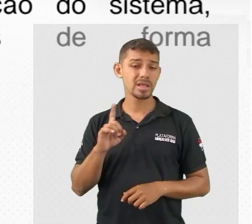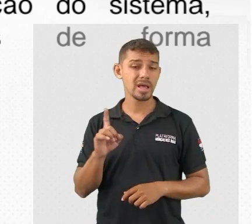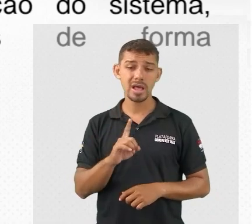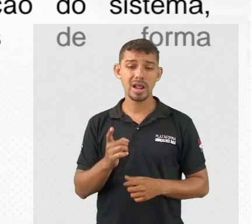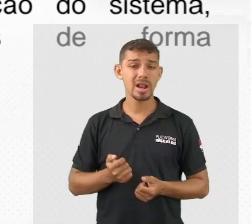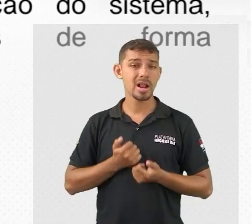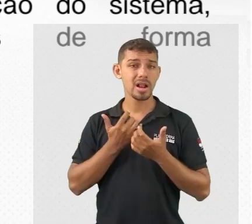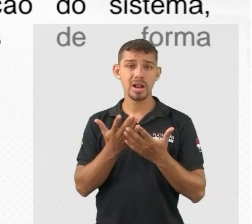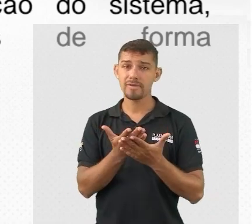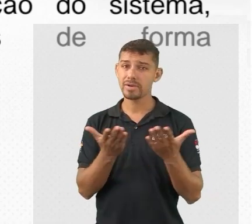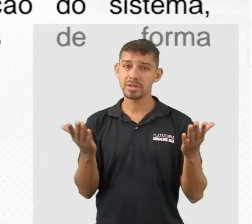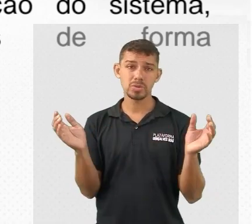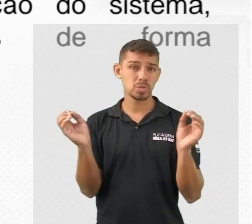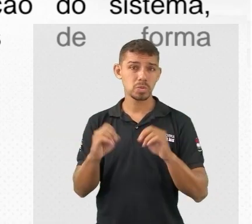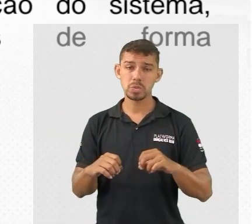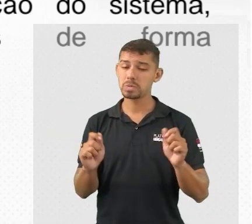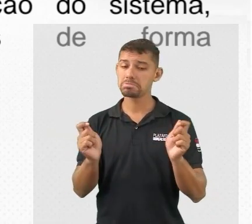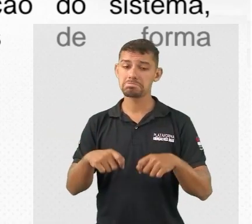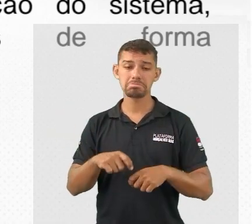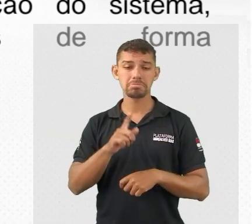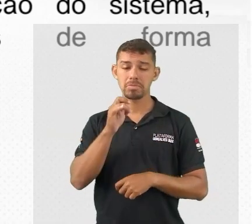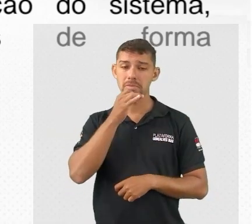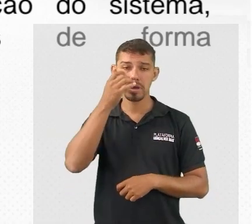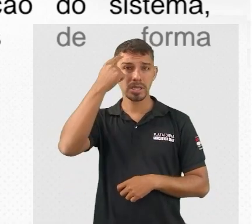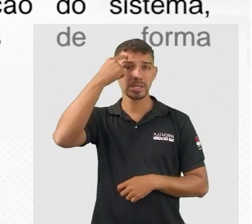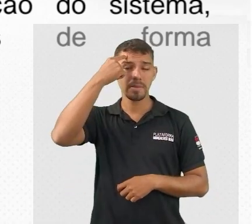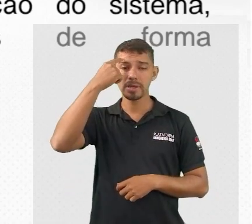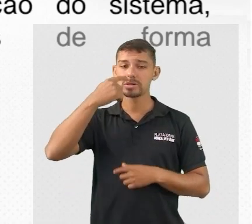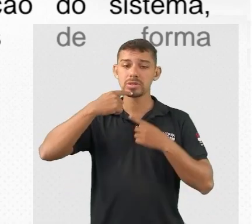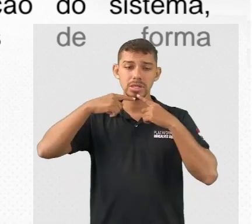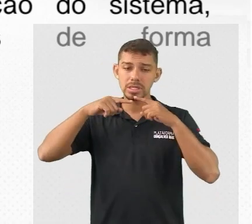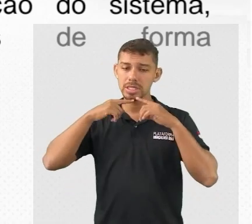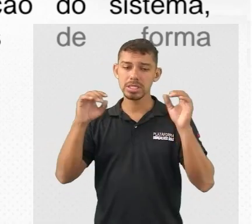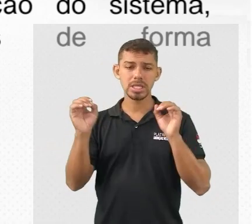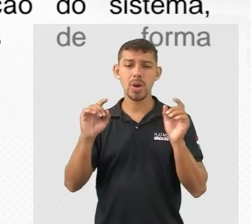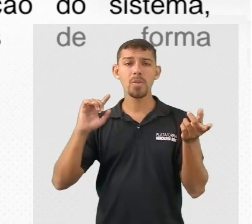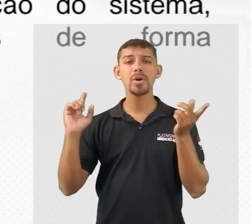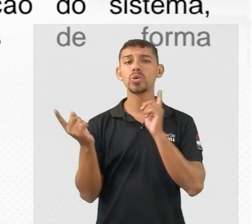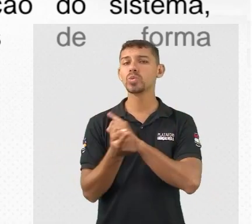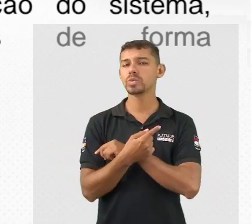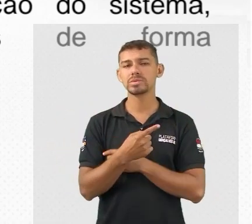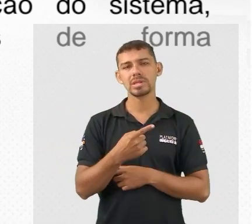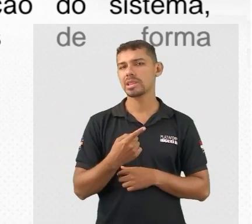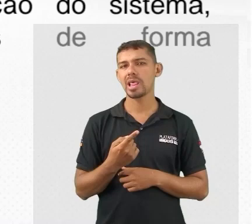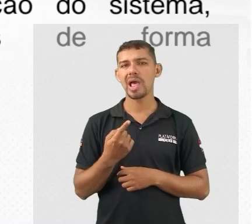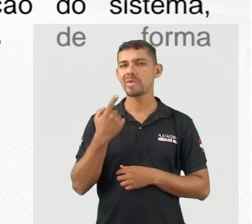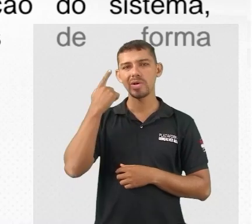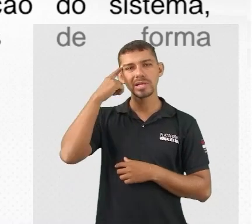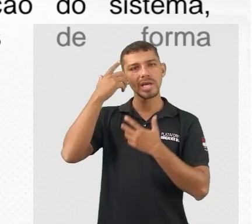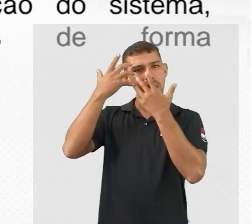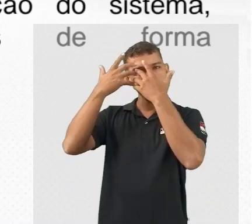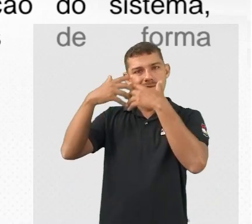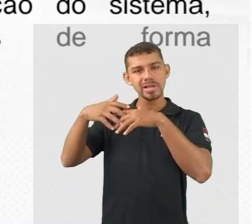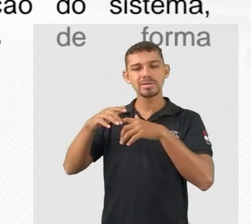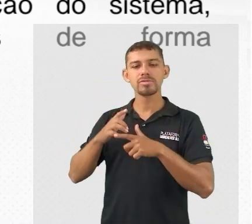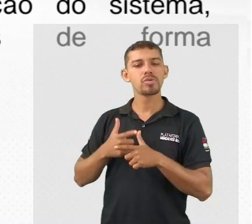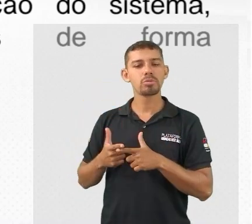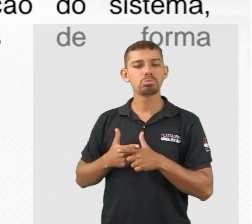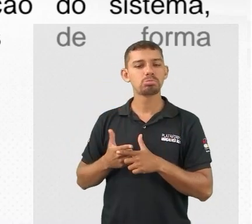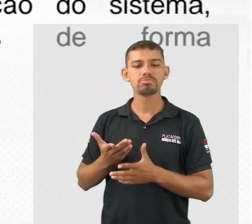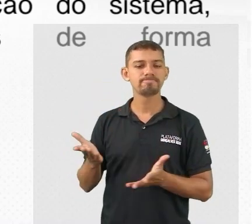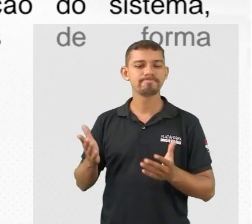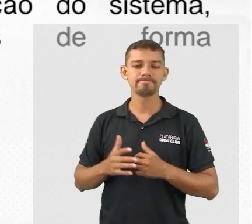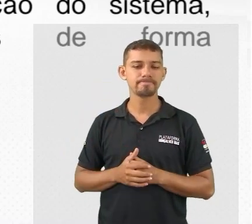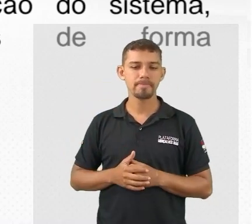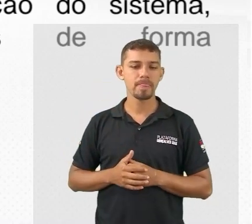é oferecido nenhuma possibilidade de pensamento crítico, tá? Pelo contrário, ninguém espera que a gente reflita e problematize aquilo, tá? Quem